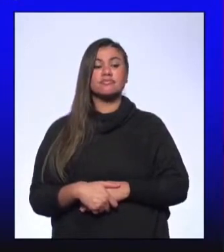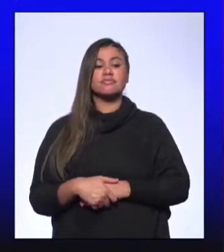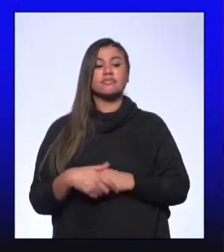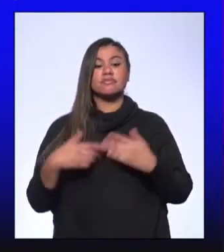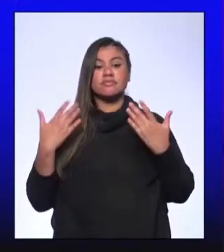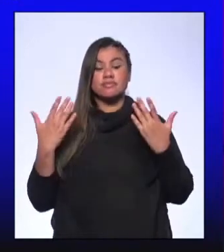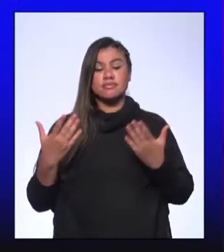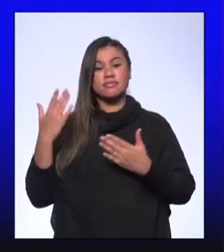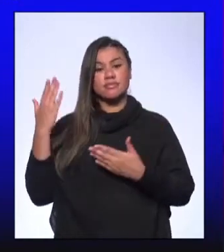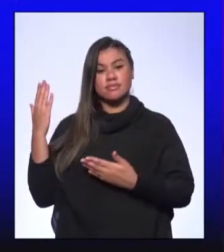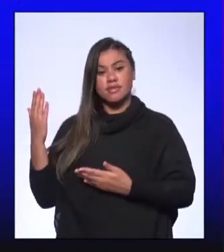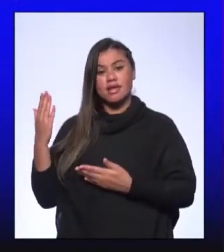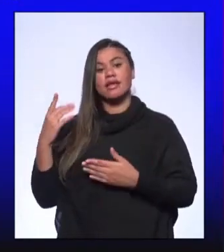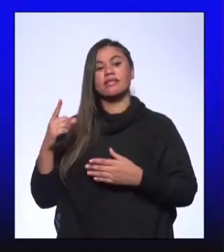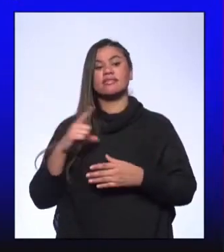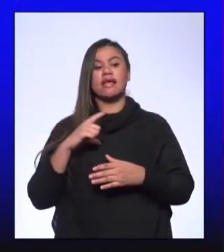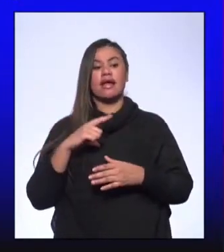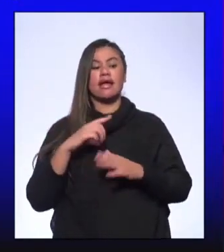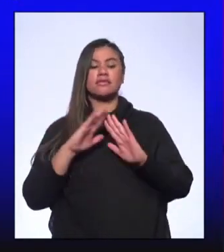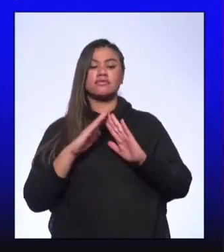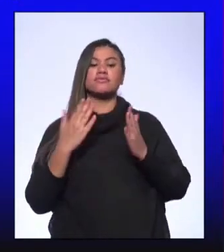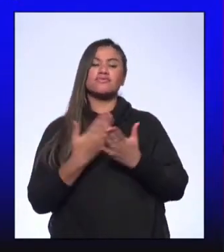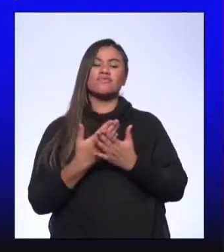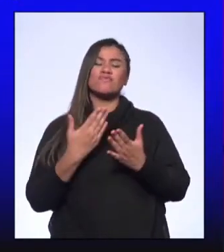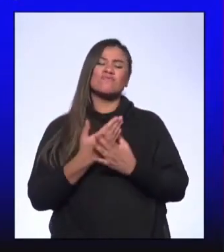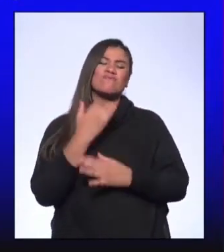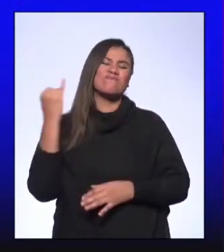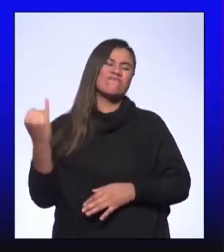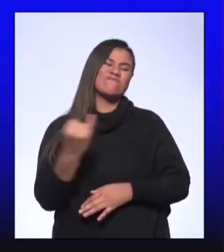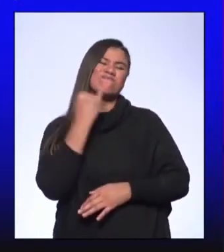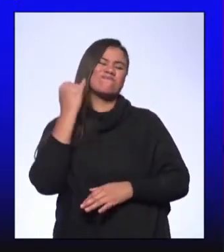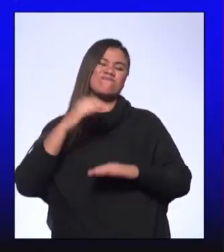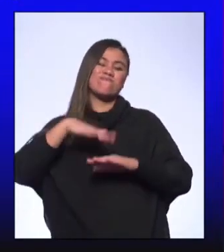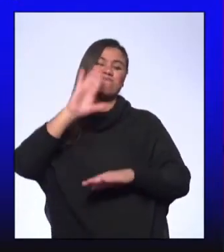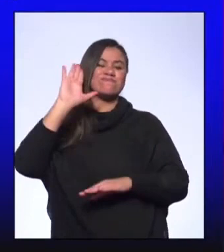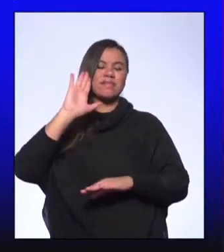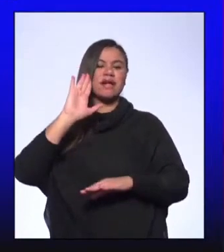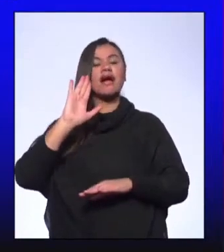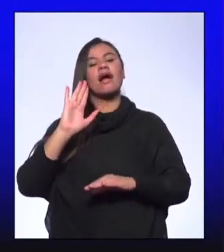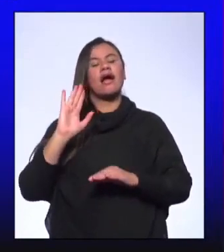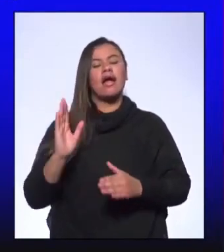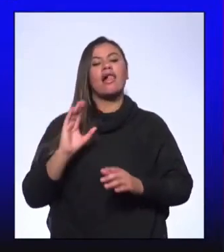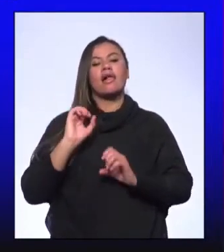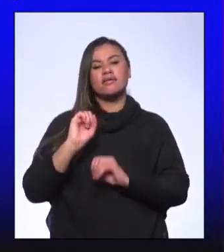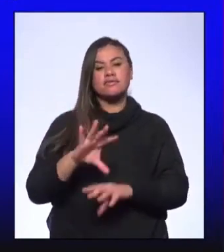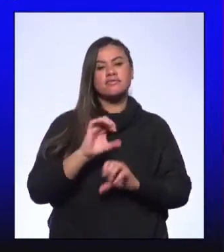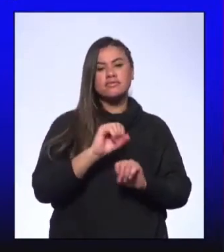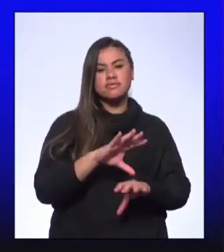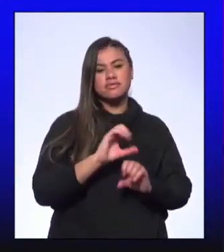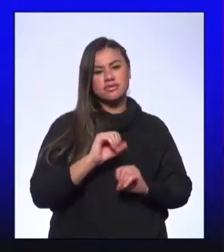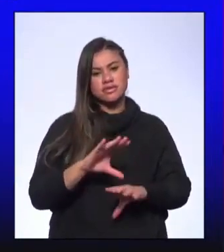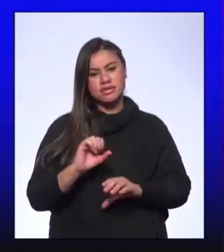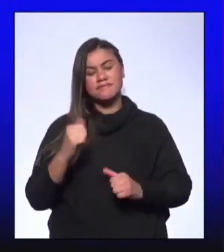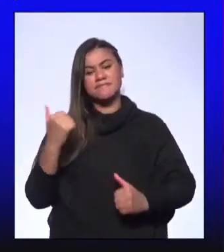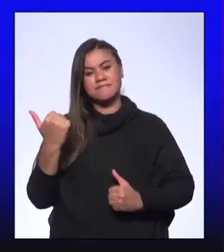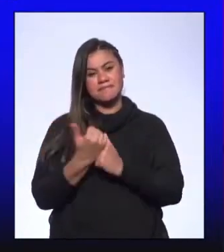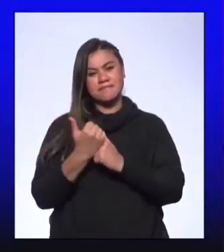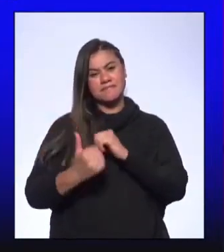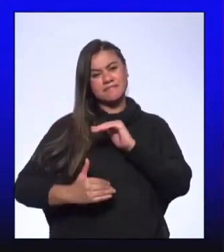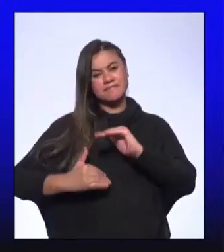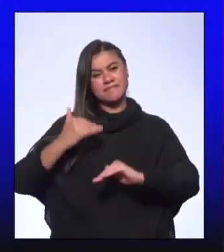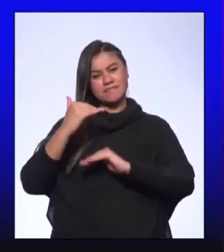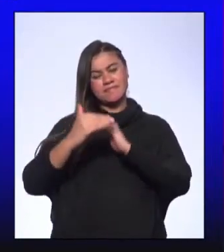a importância das escolas, né? As escolas fornecem instrução educacional, apoiam o desenvolvimento